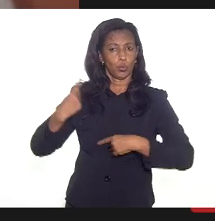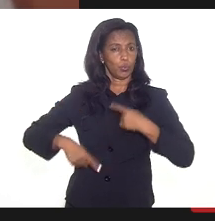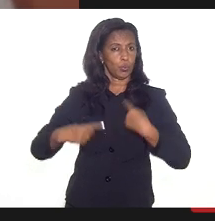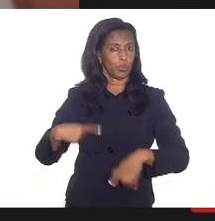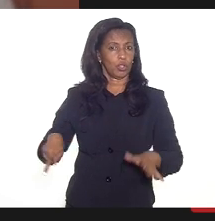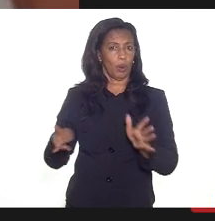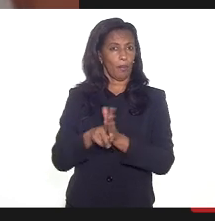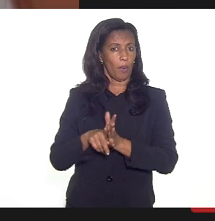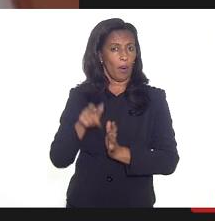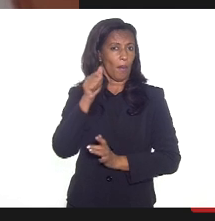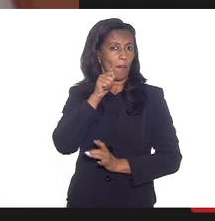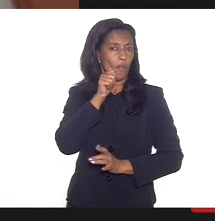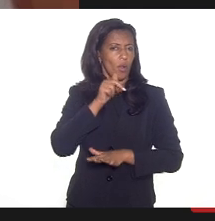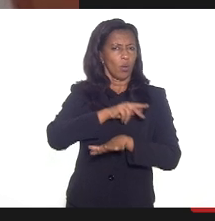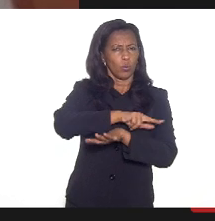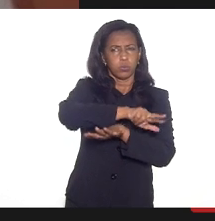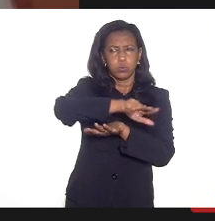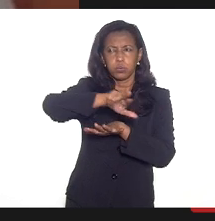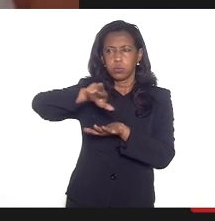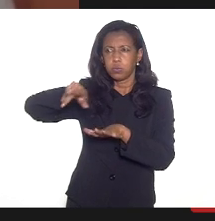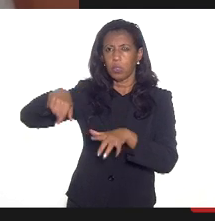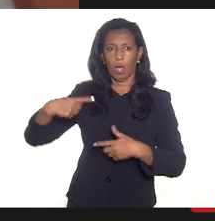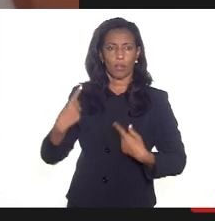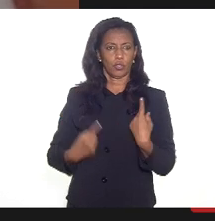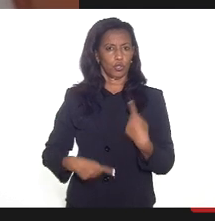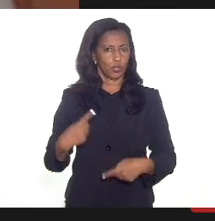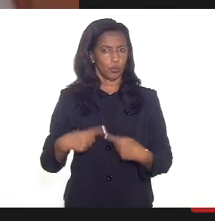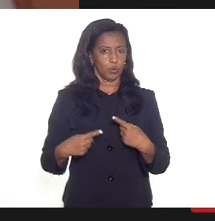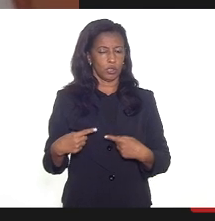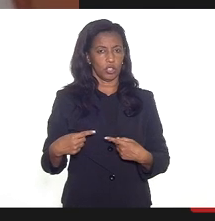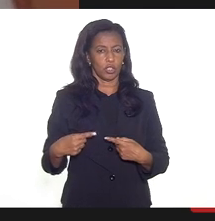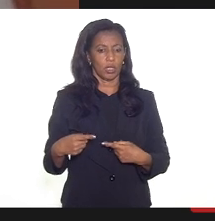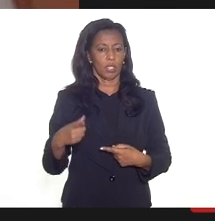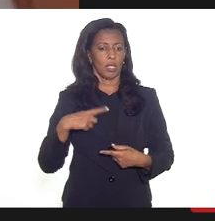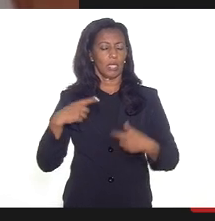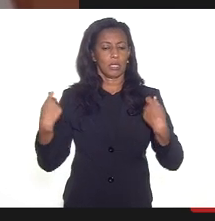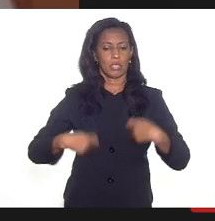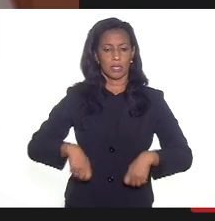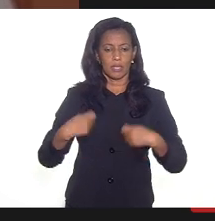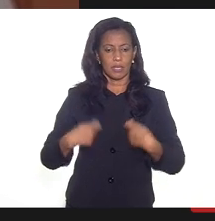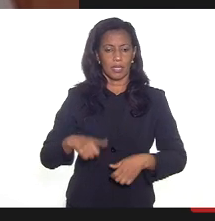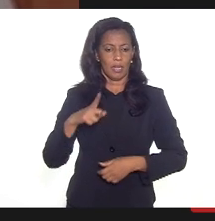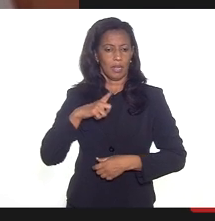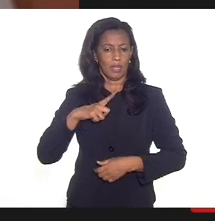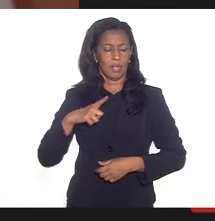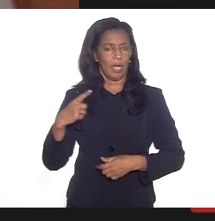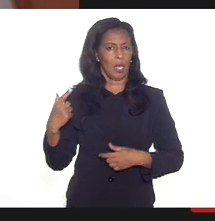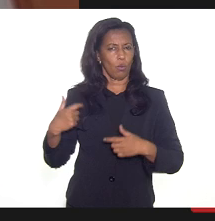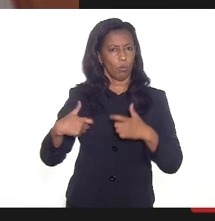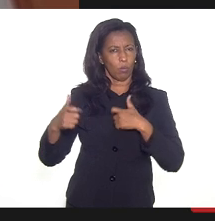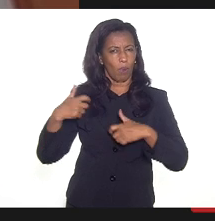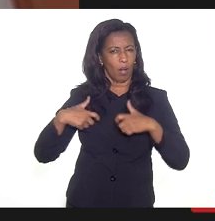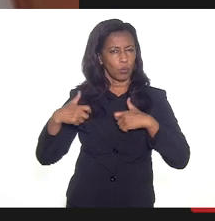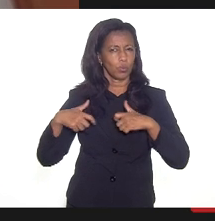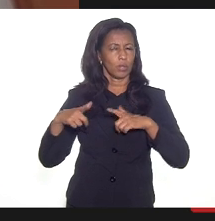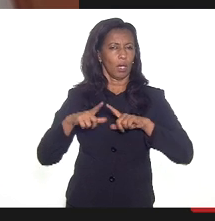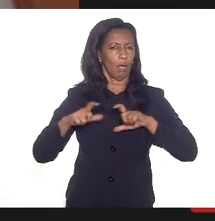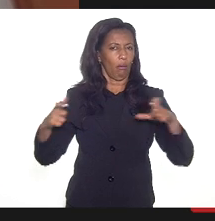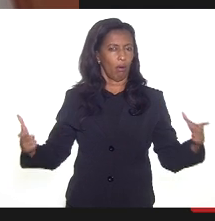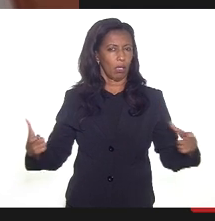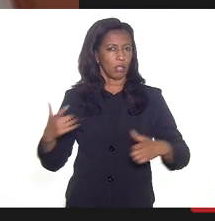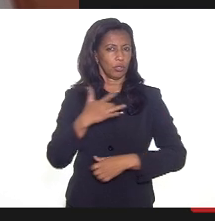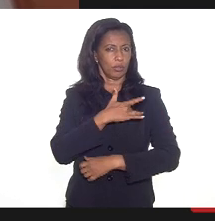mulheres nos seus diversos âmbitos, as políticas transversais necessárias. Uhum. Tem uma luta grande que a gente precisa